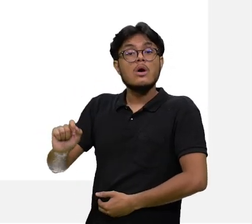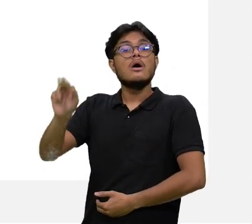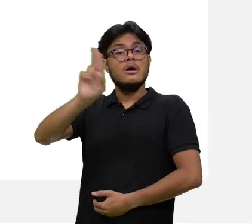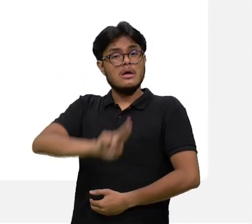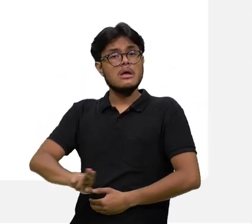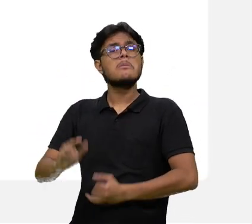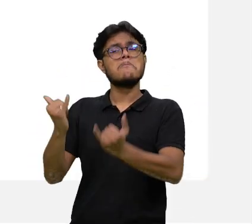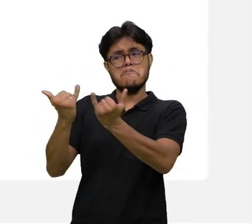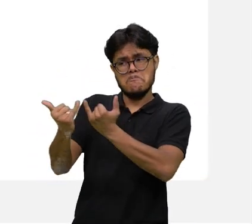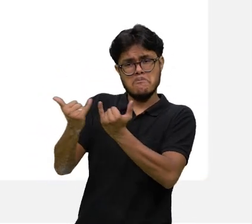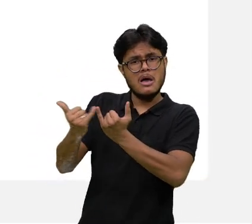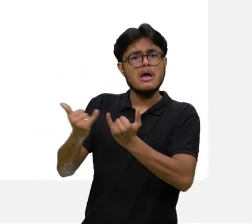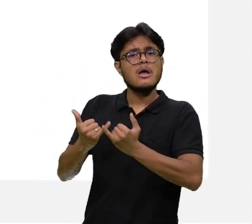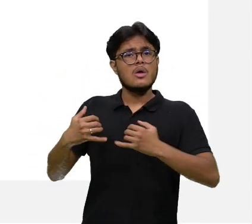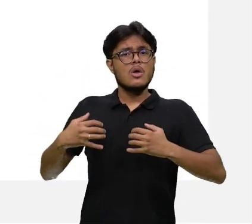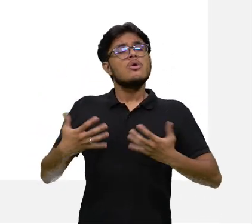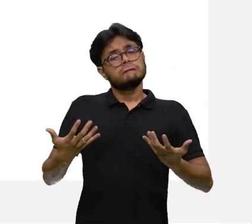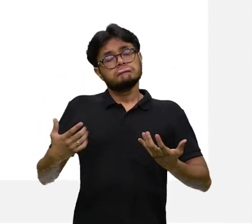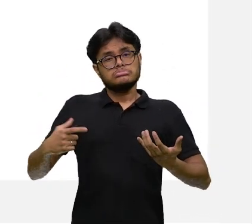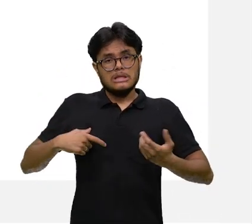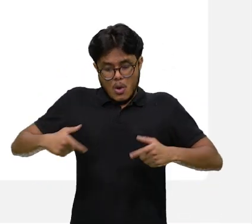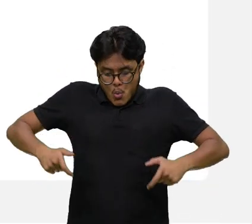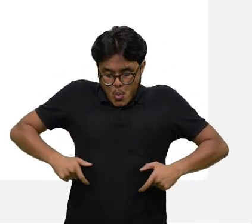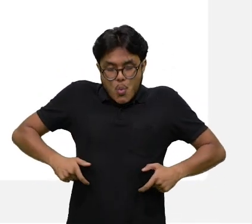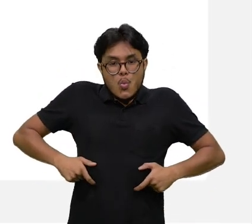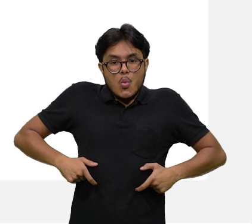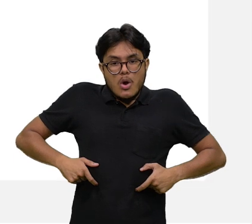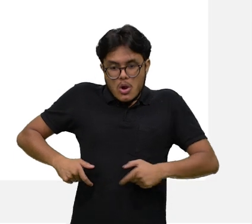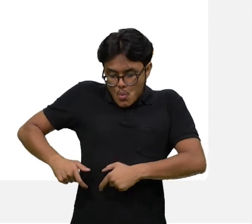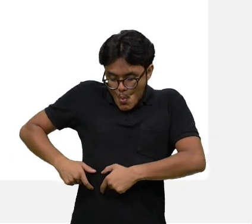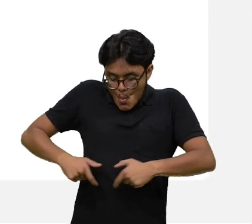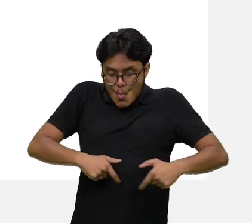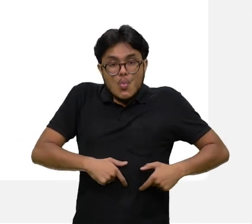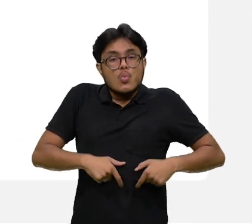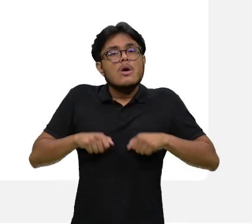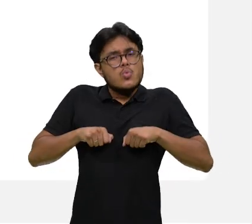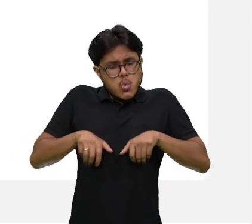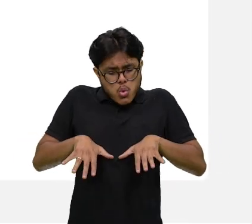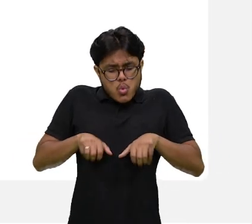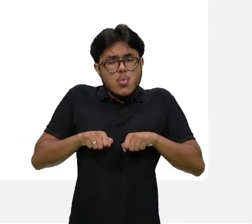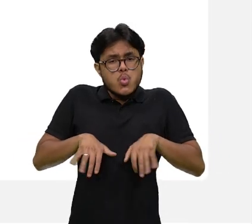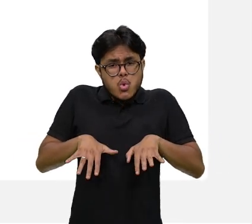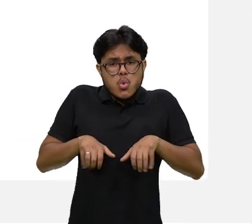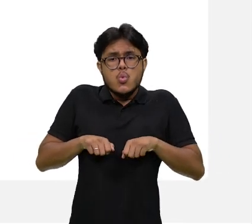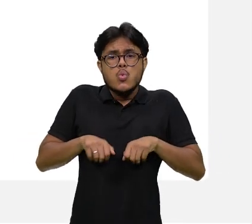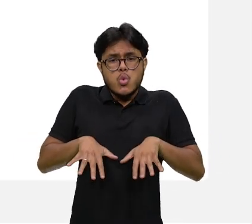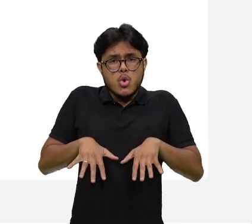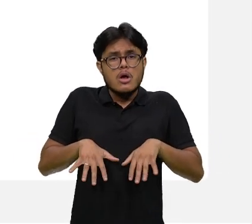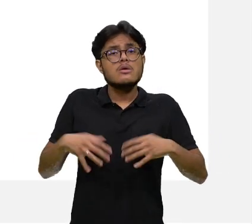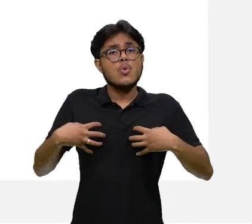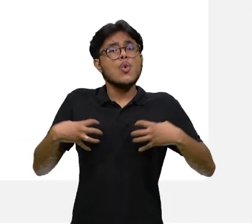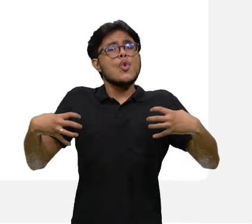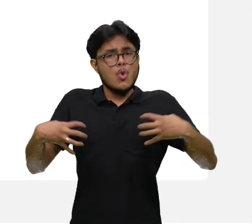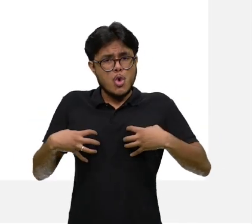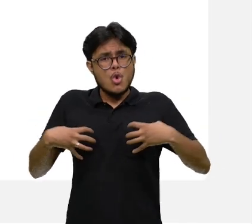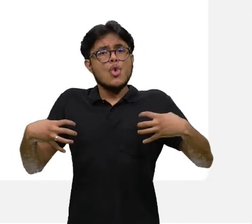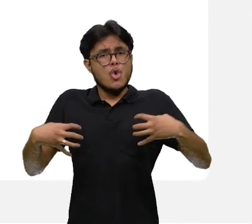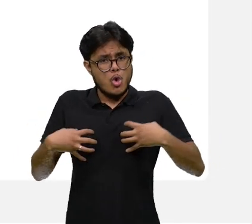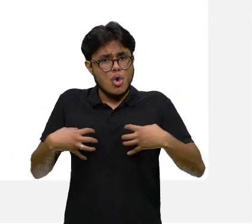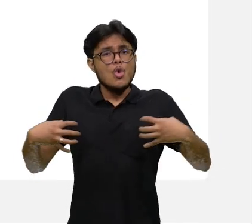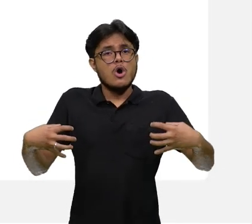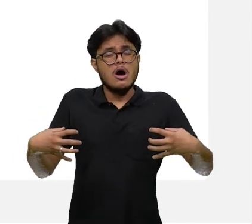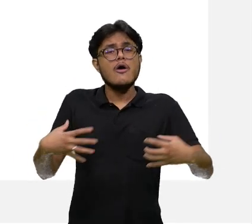como os rins, porque elas vão fazer a excreção do indivíduo, do embrião, do feto. Pulmões, porque vai fazer o processo